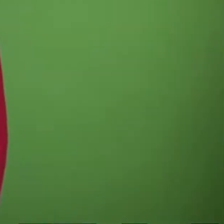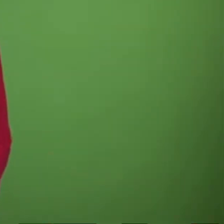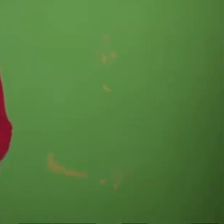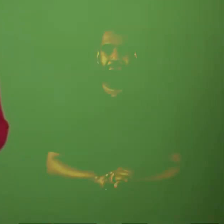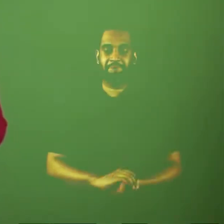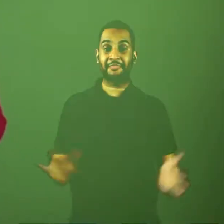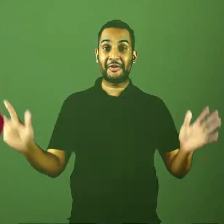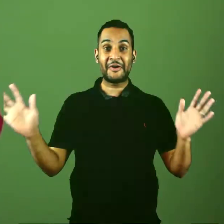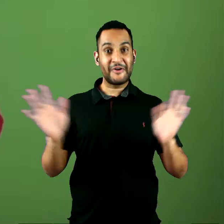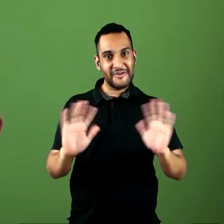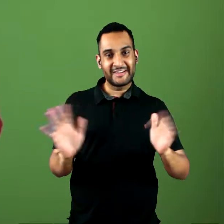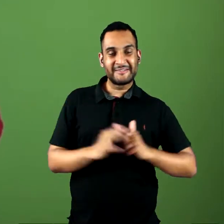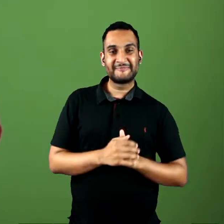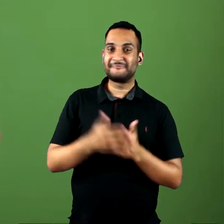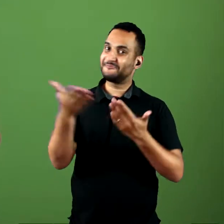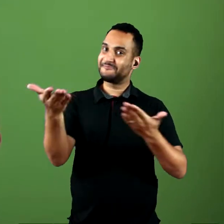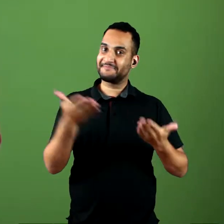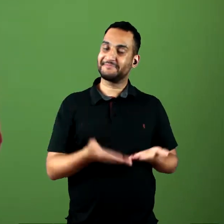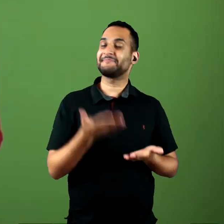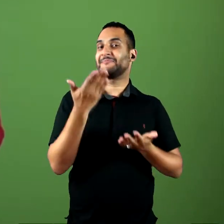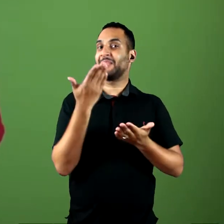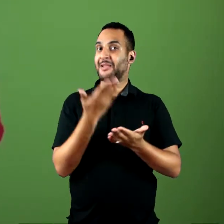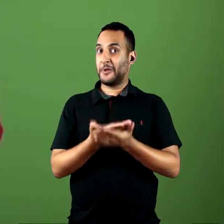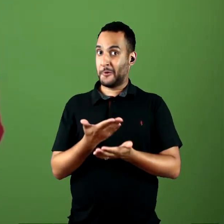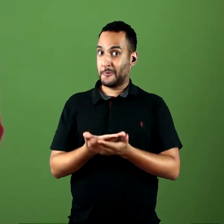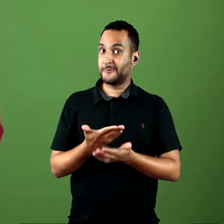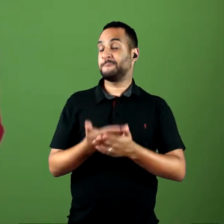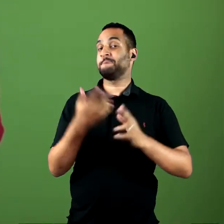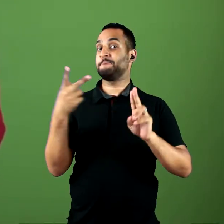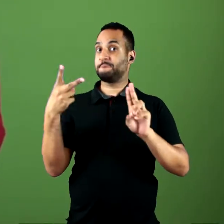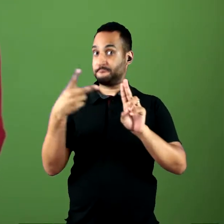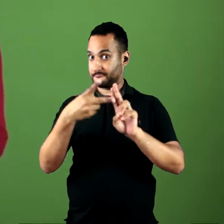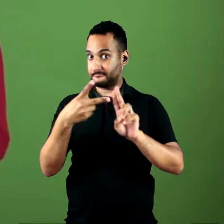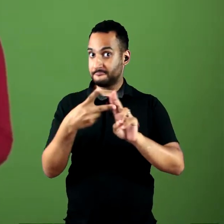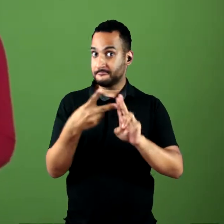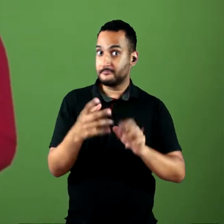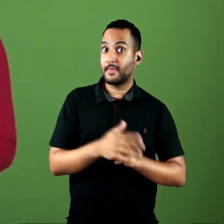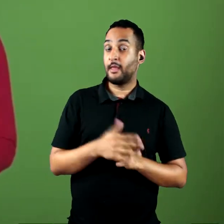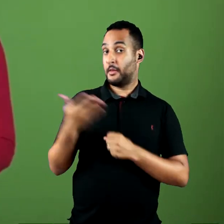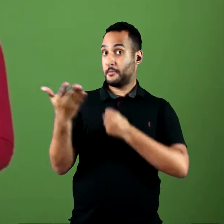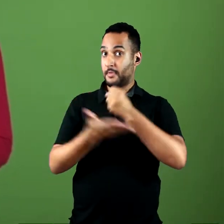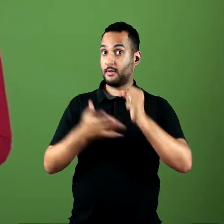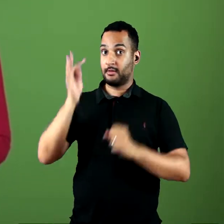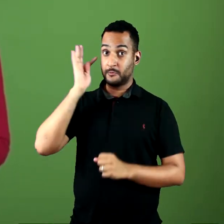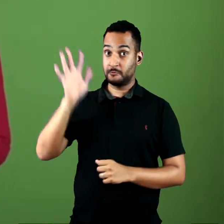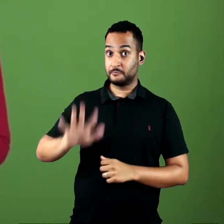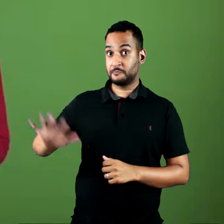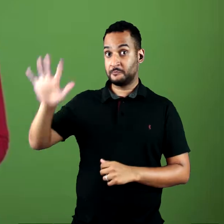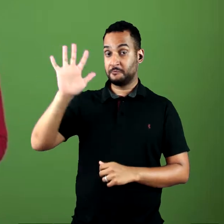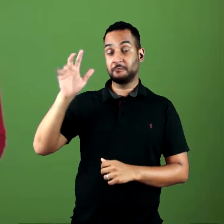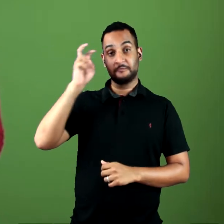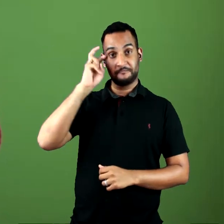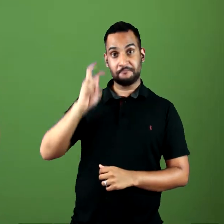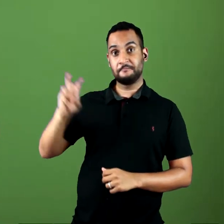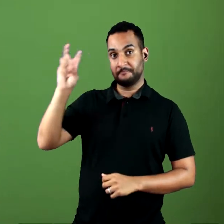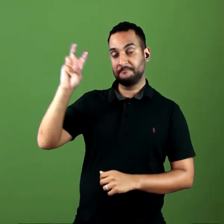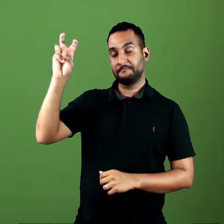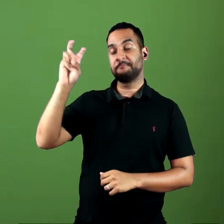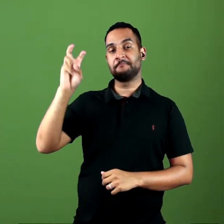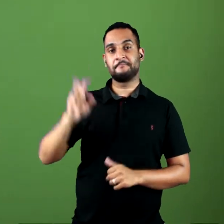Olá, seja bem-vindo à videoaula do módulo 2, Fundamentação Teórica das Altas